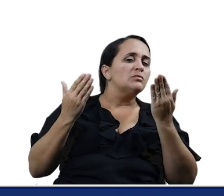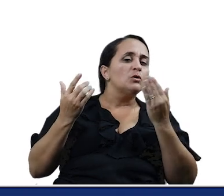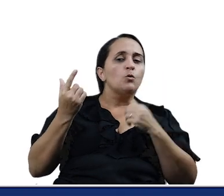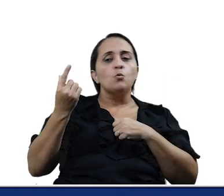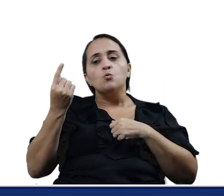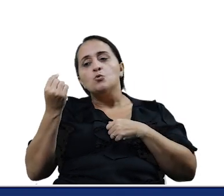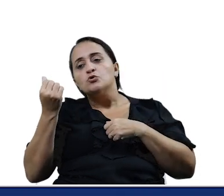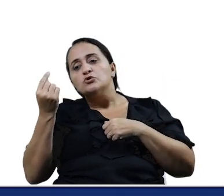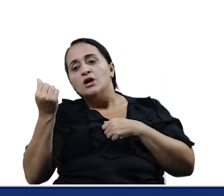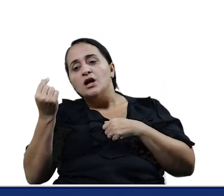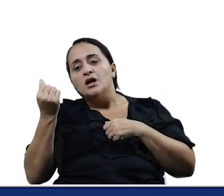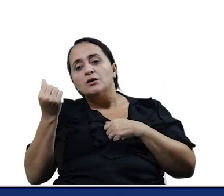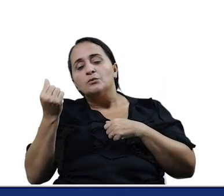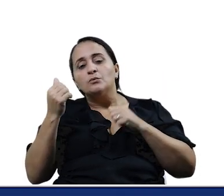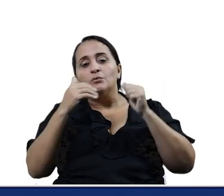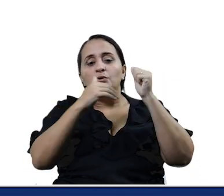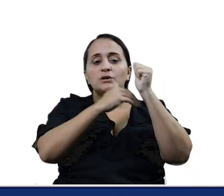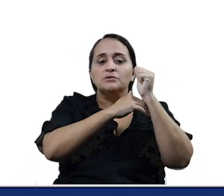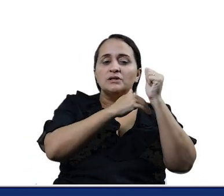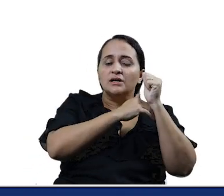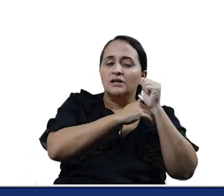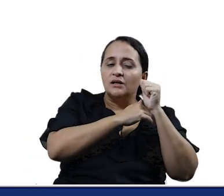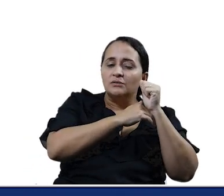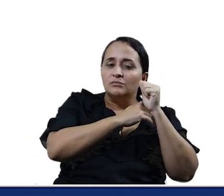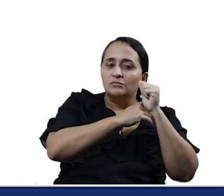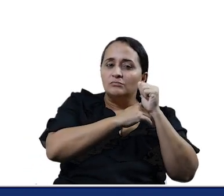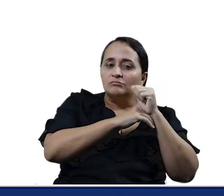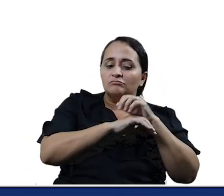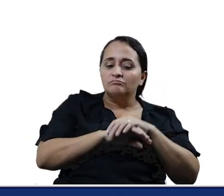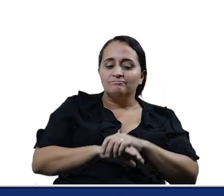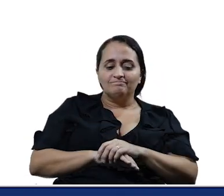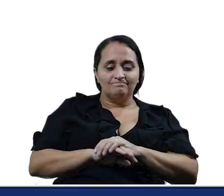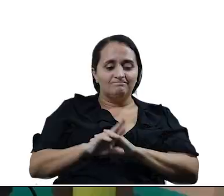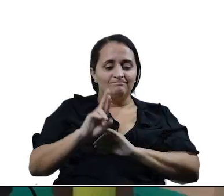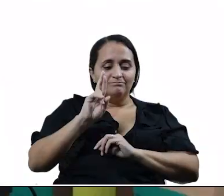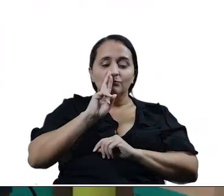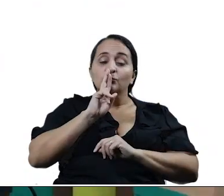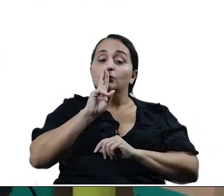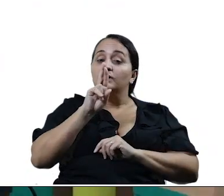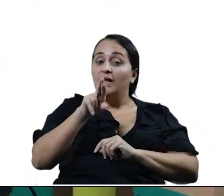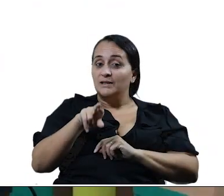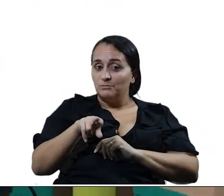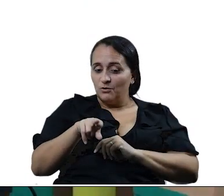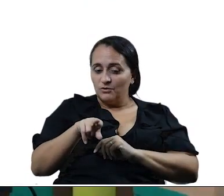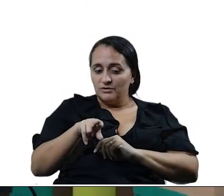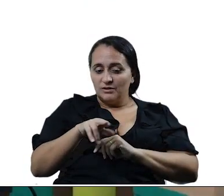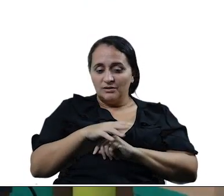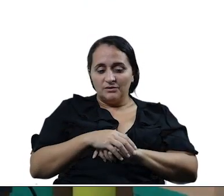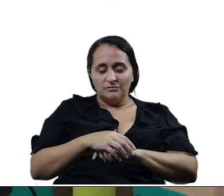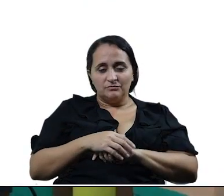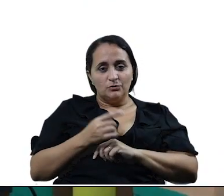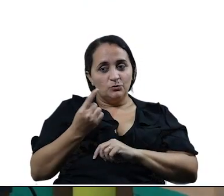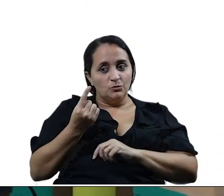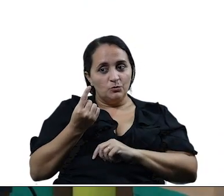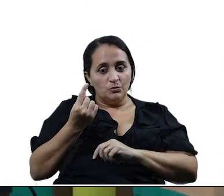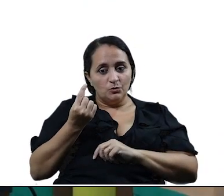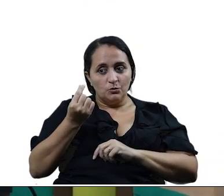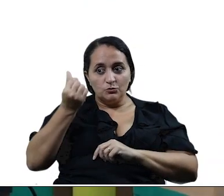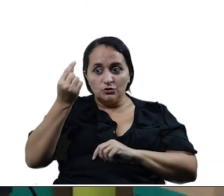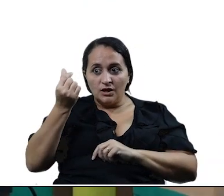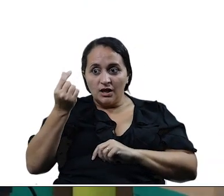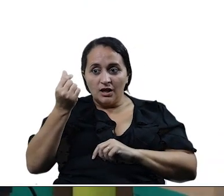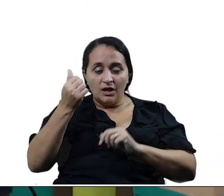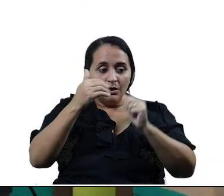o segredo? Vou dar a resposta, viu? O dinheiro e o segredo são